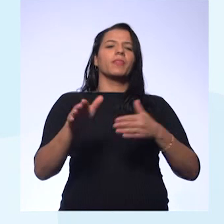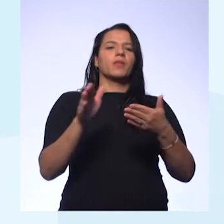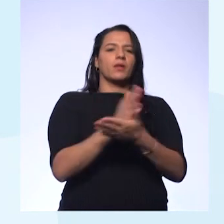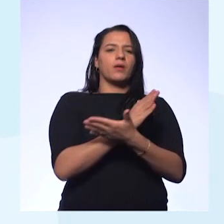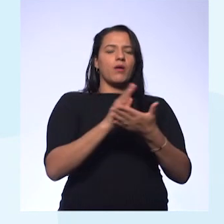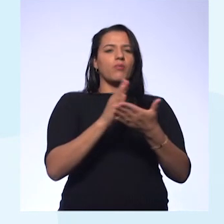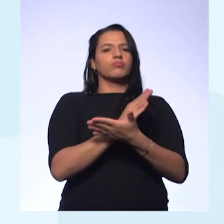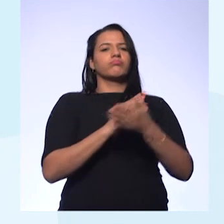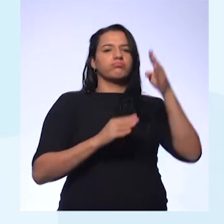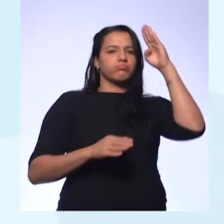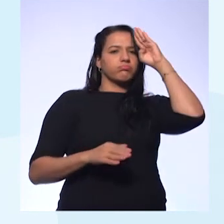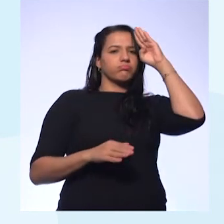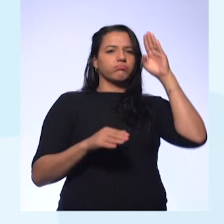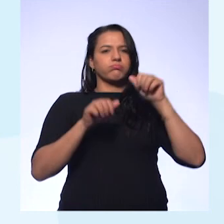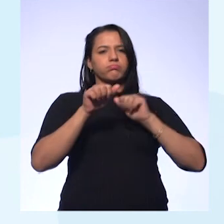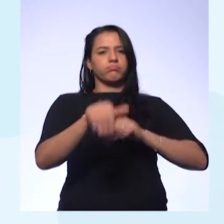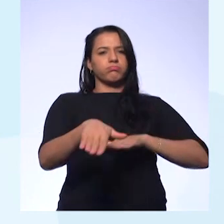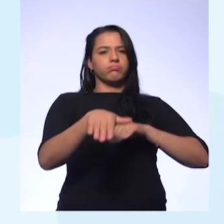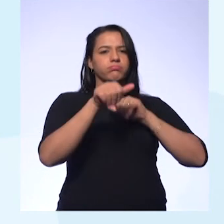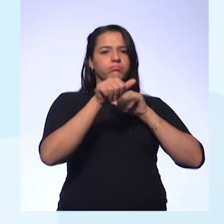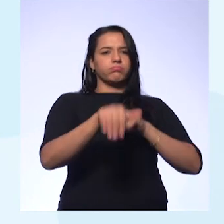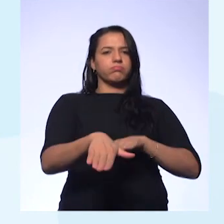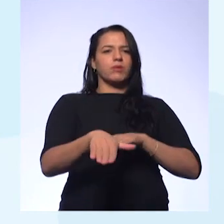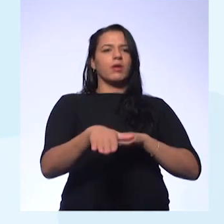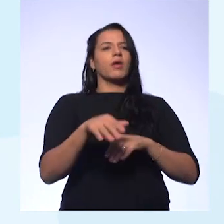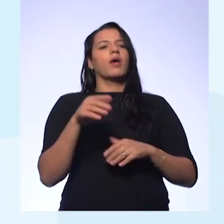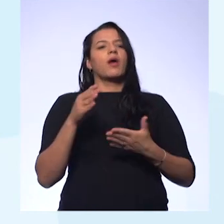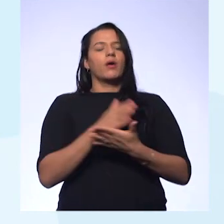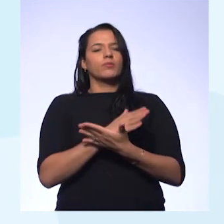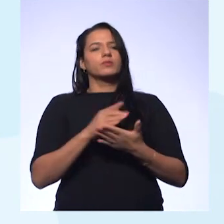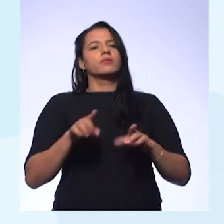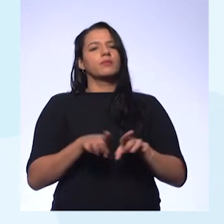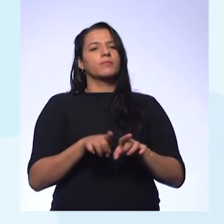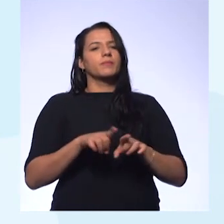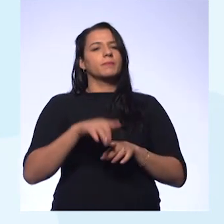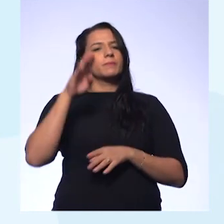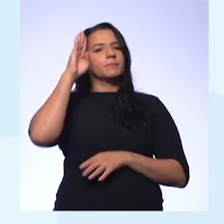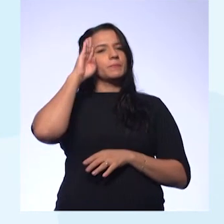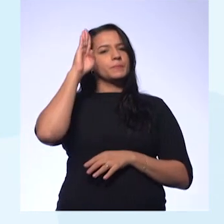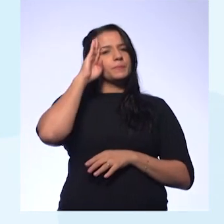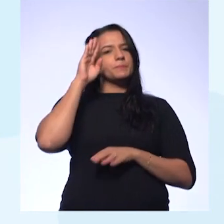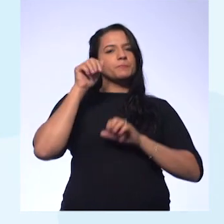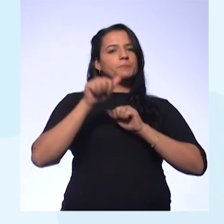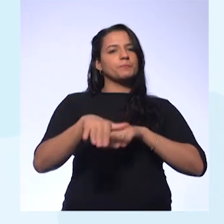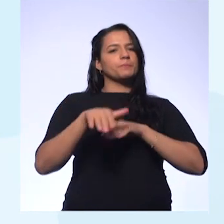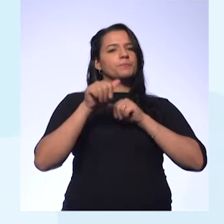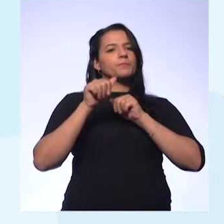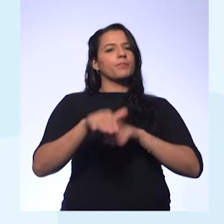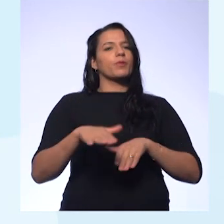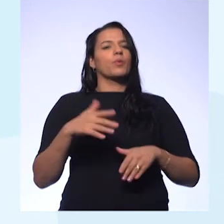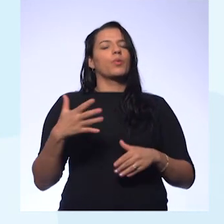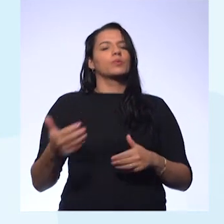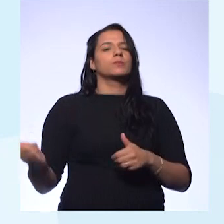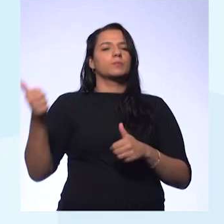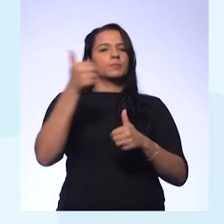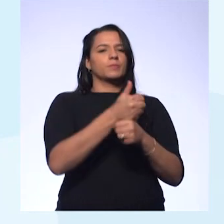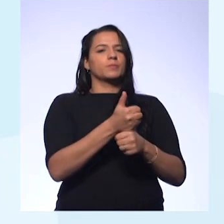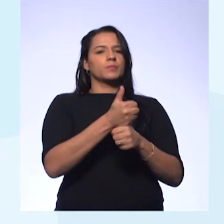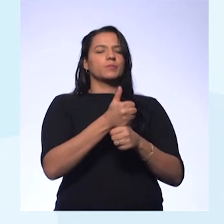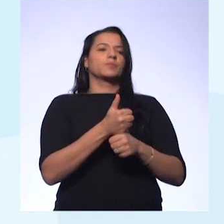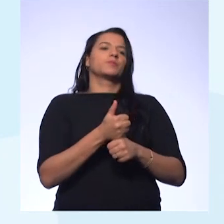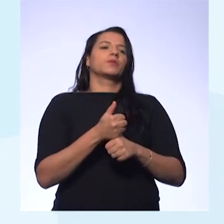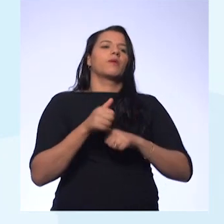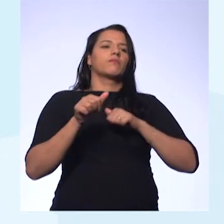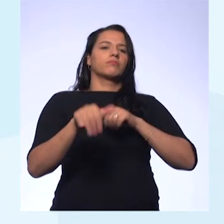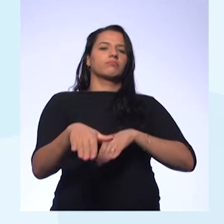militares aí garantiram para o Getúlio Vargas, né, essa subida ao poder, fazendo essa